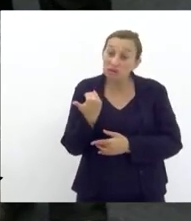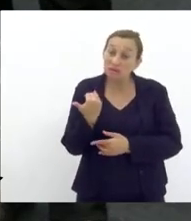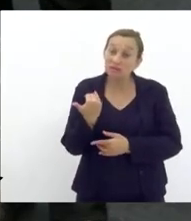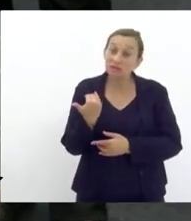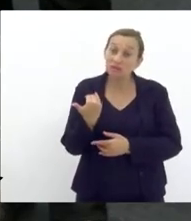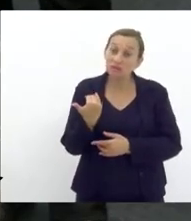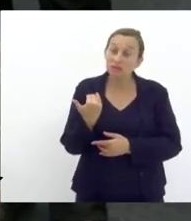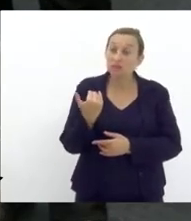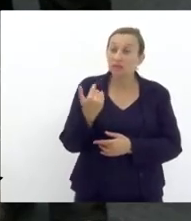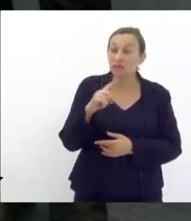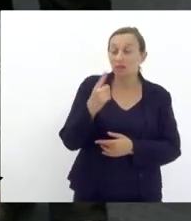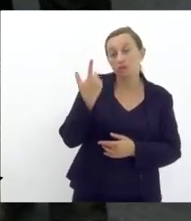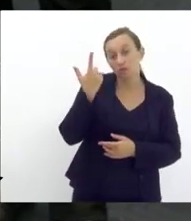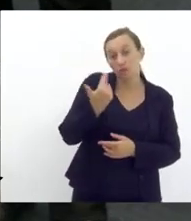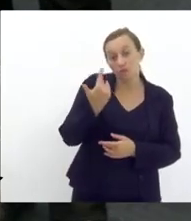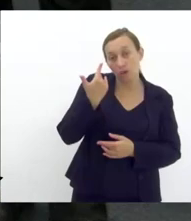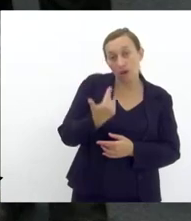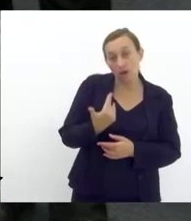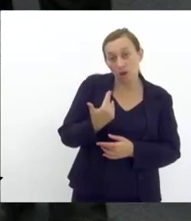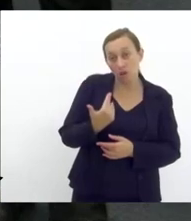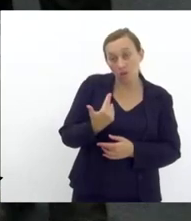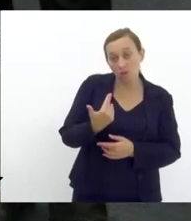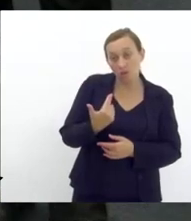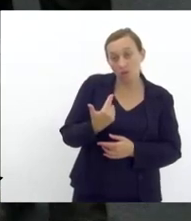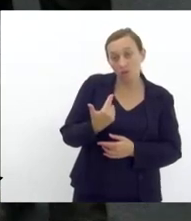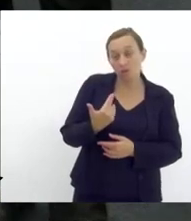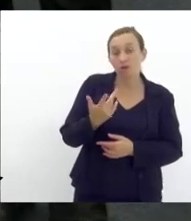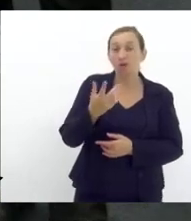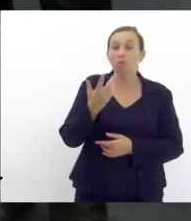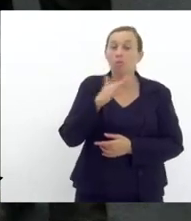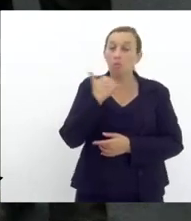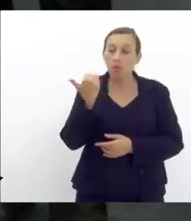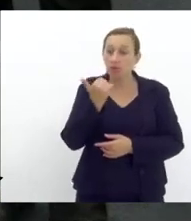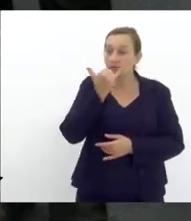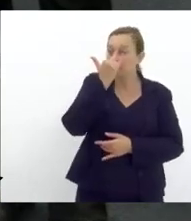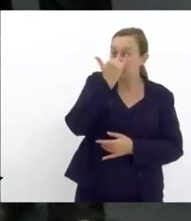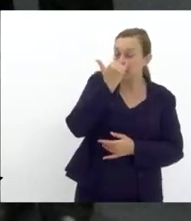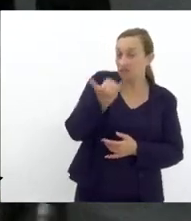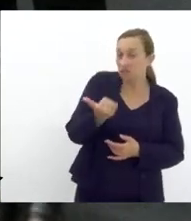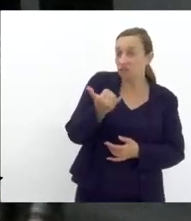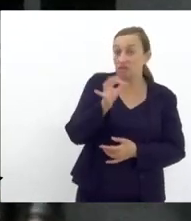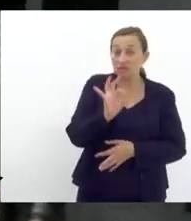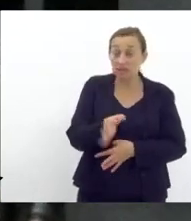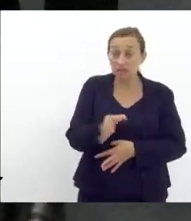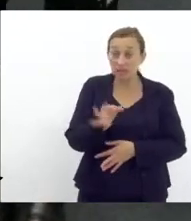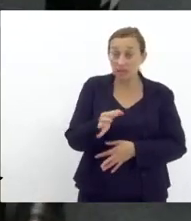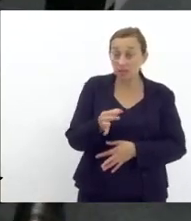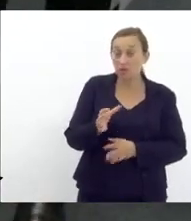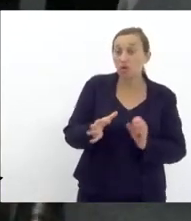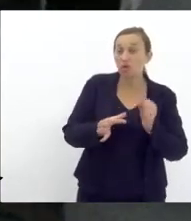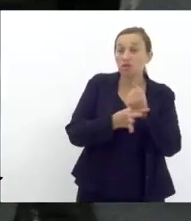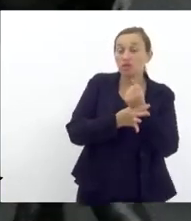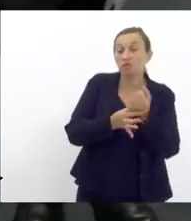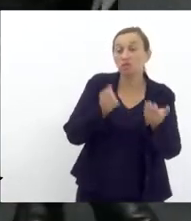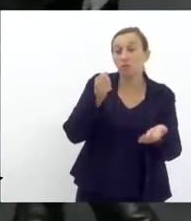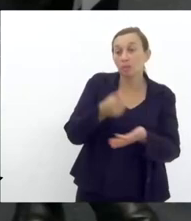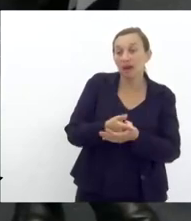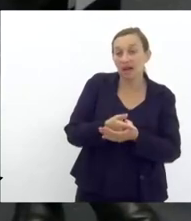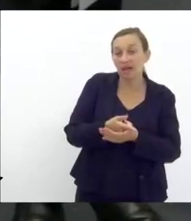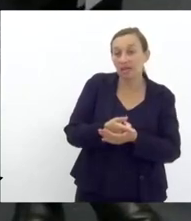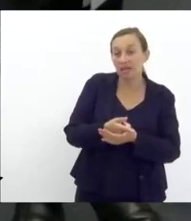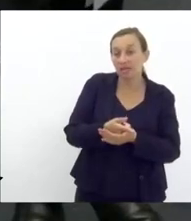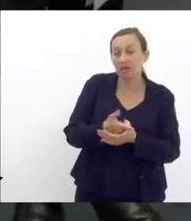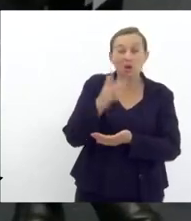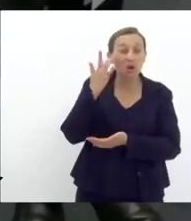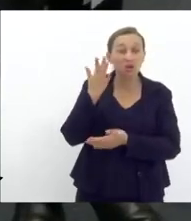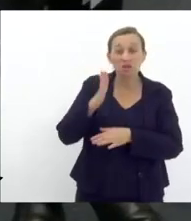natural morte acidental automaticamente o seguro pagaria acho